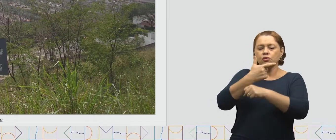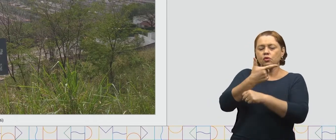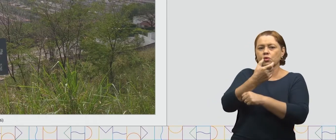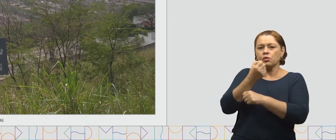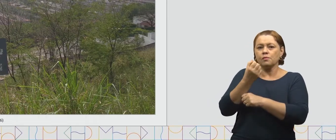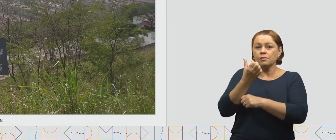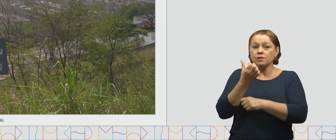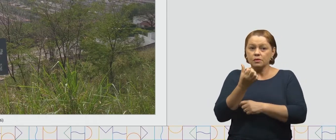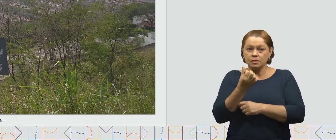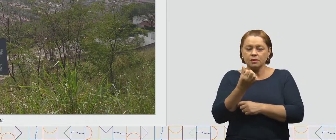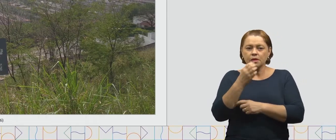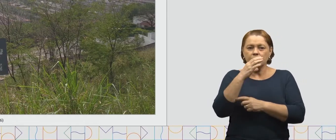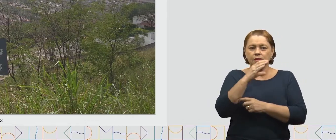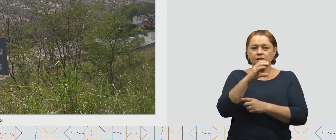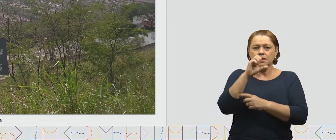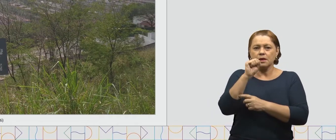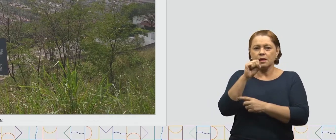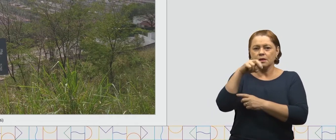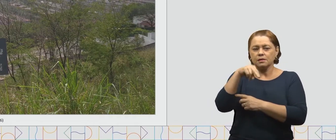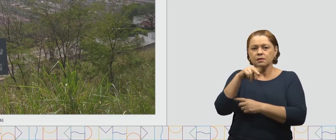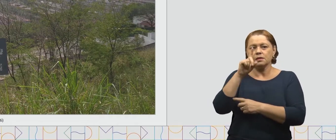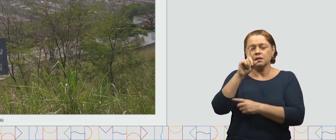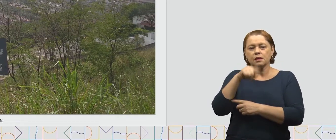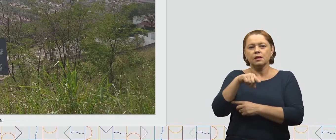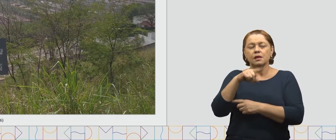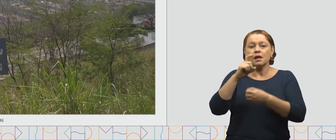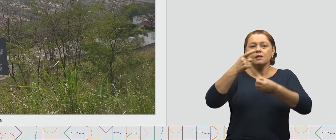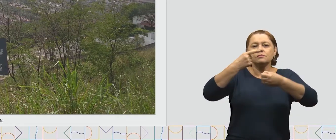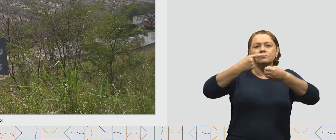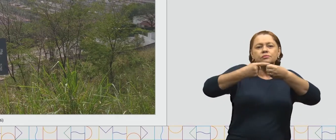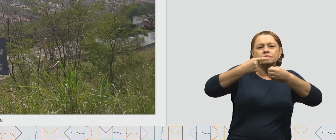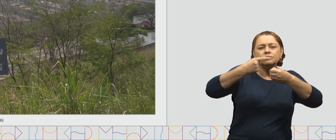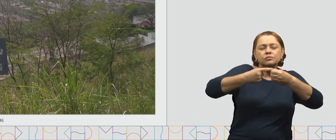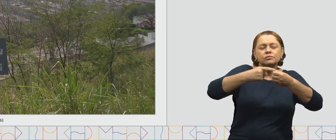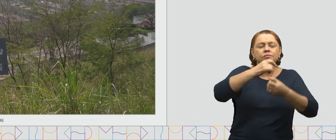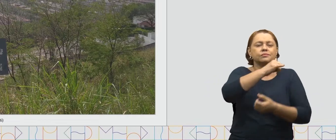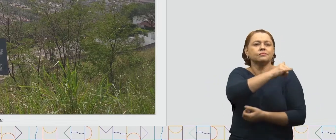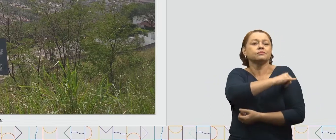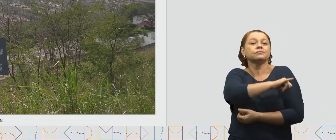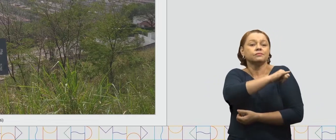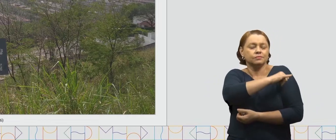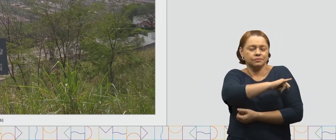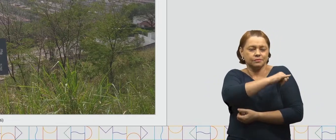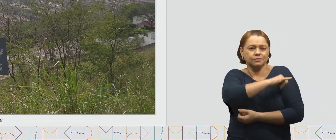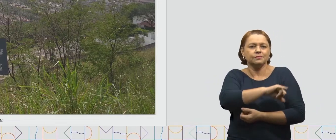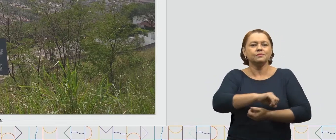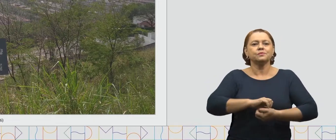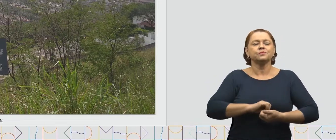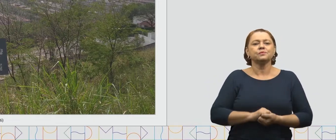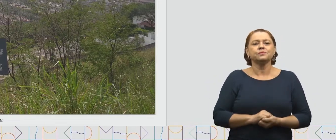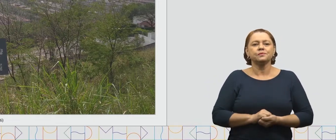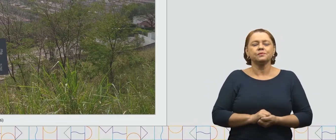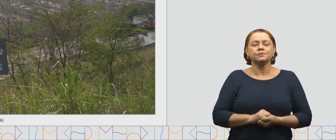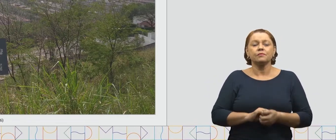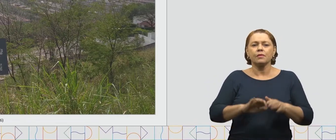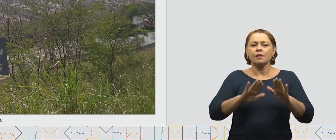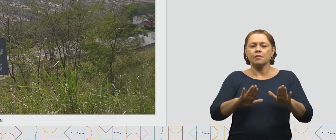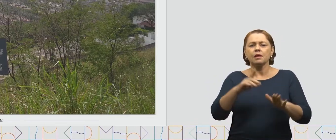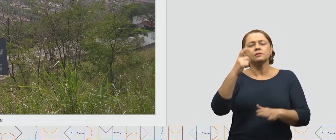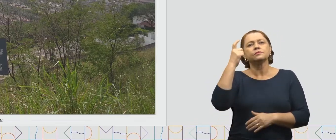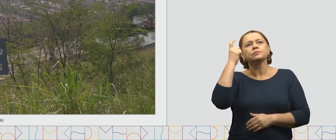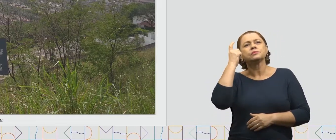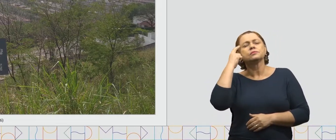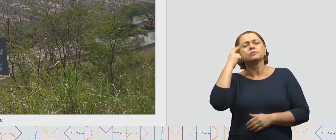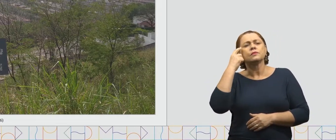2006. A CSN está localizada na cidade de Volta Redonda, município do estado do Rio de Janeiro. Imagine